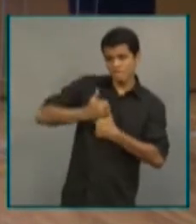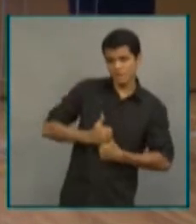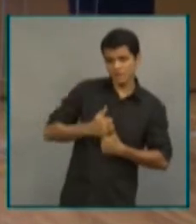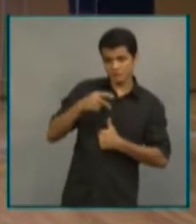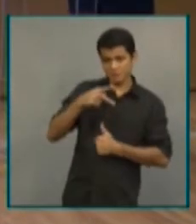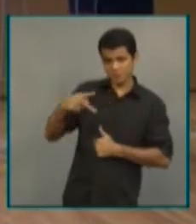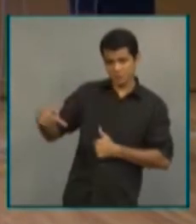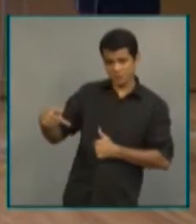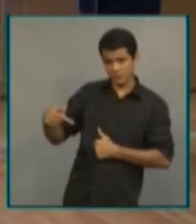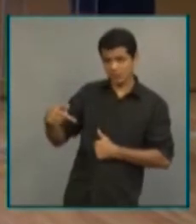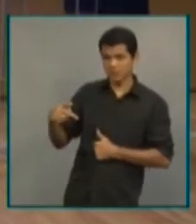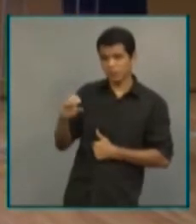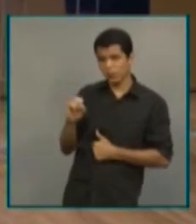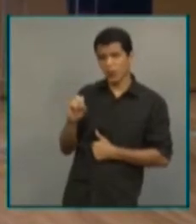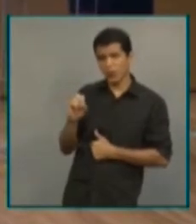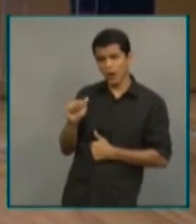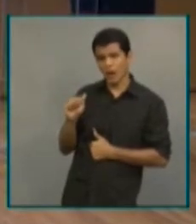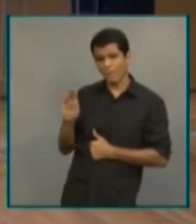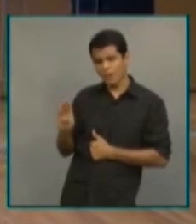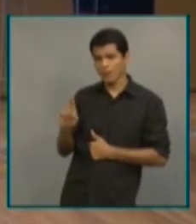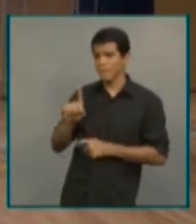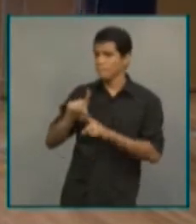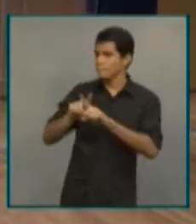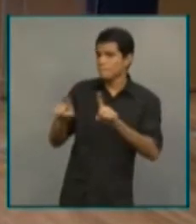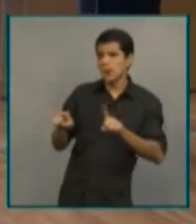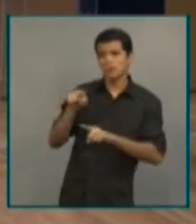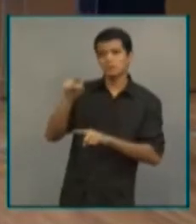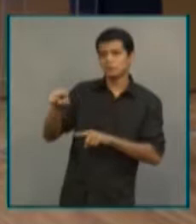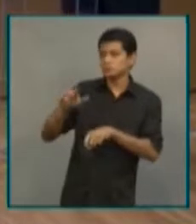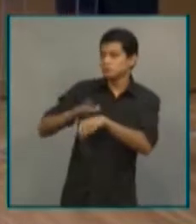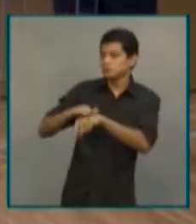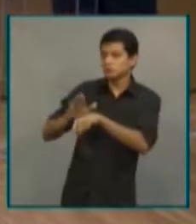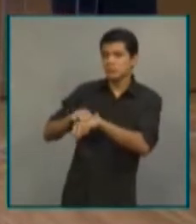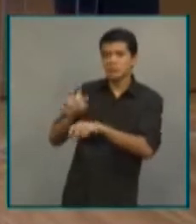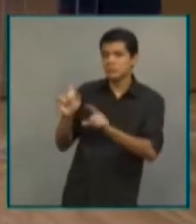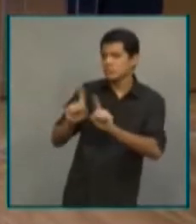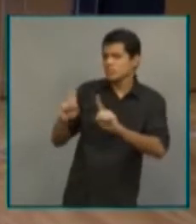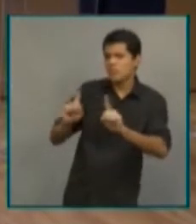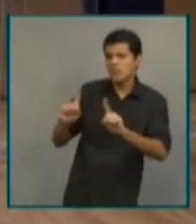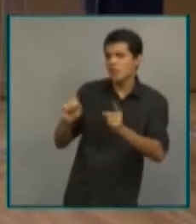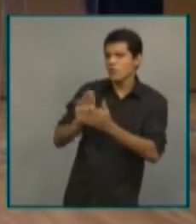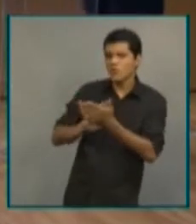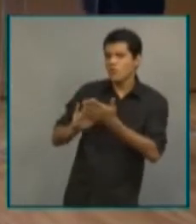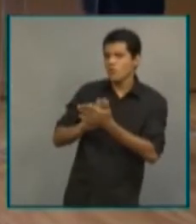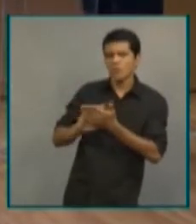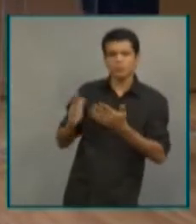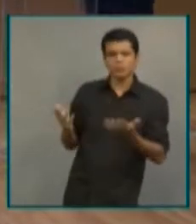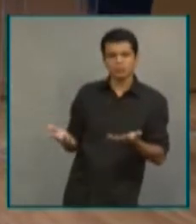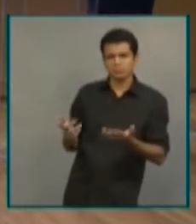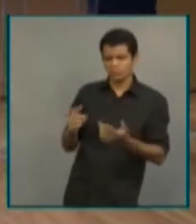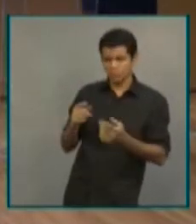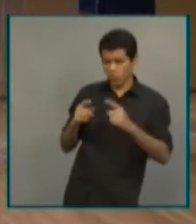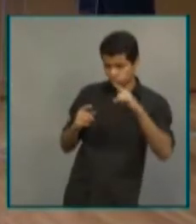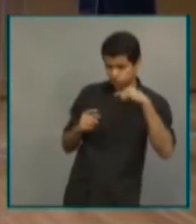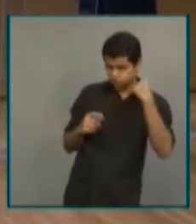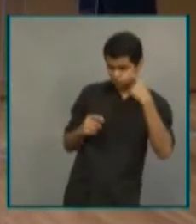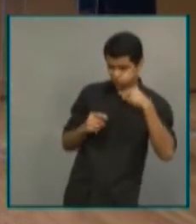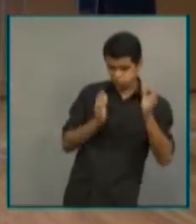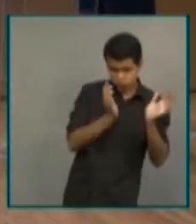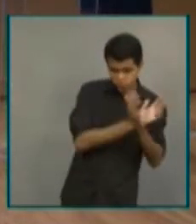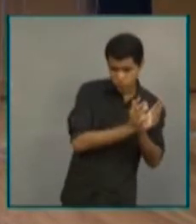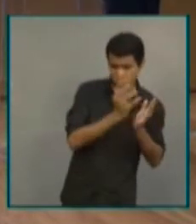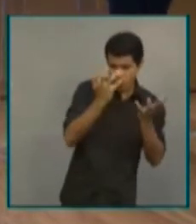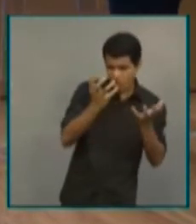a candidatura e vocês não renunciaram. A senhora quer que a advocacia acredite que a senhora, que é